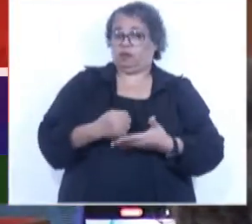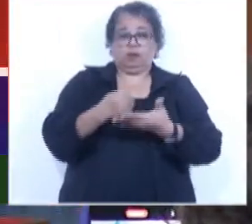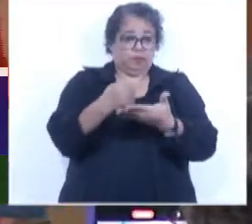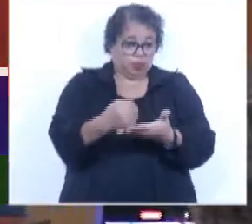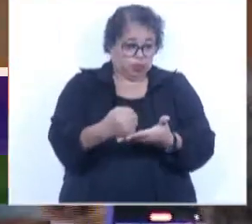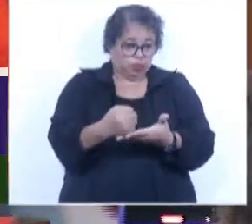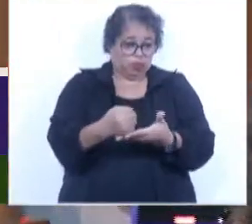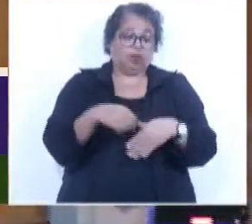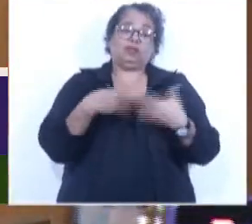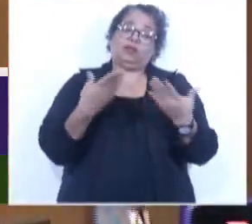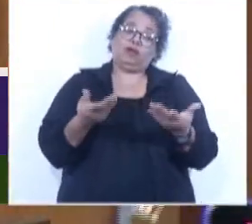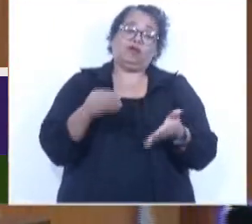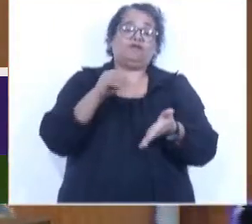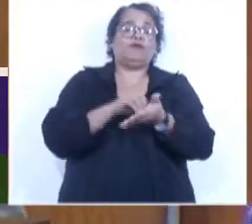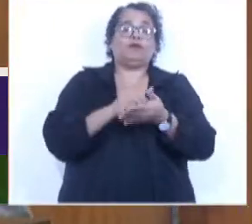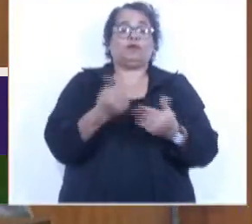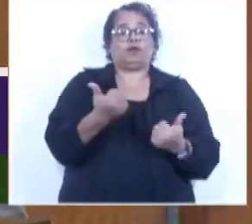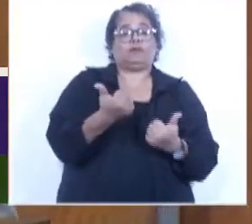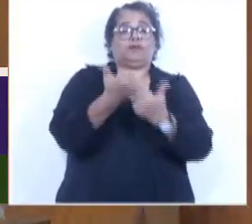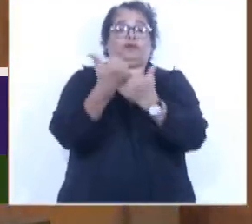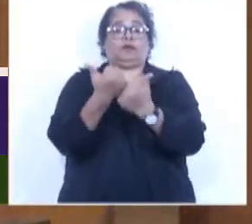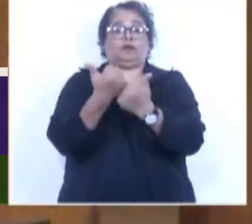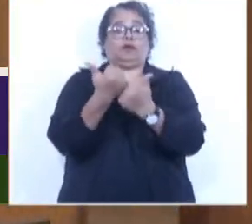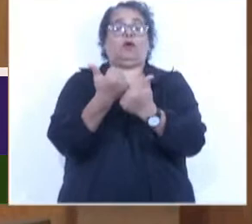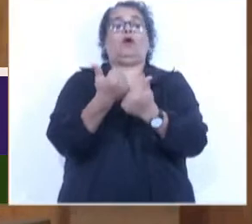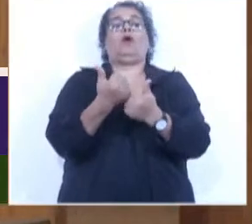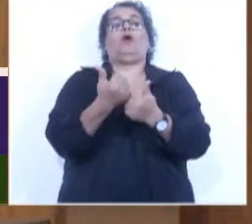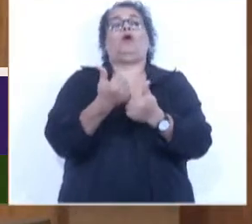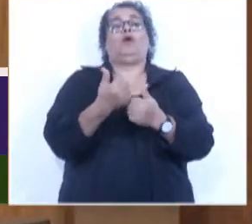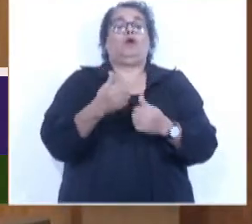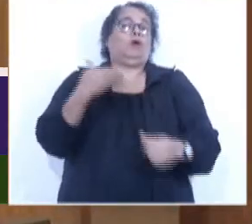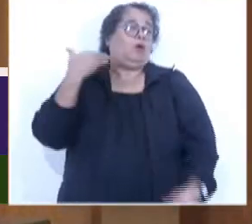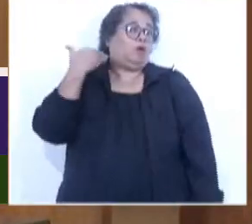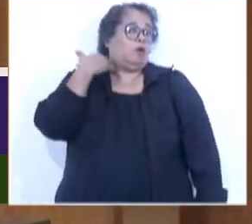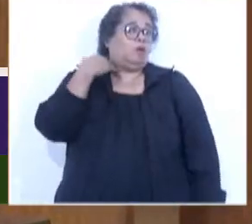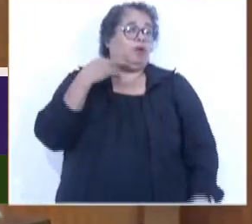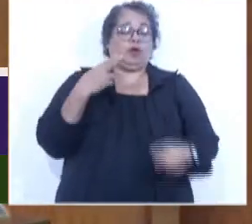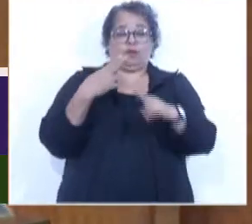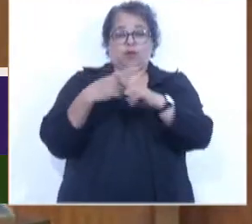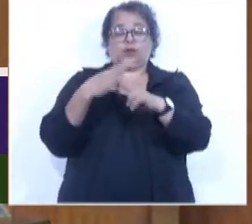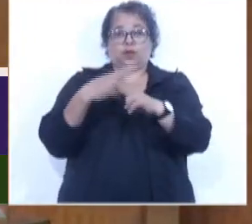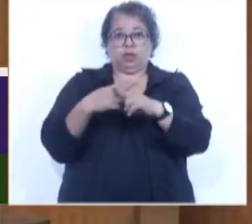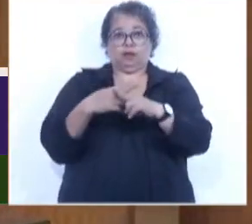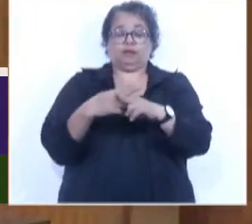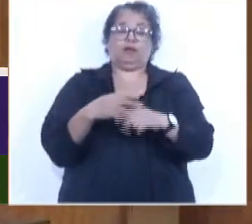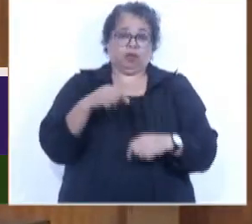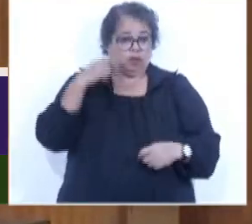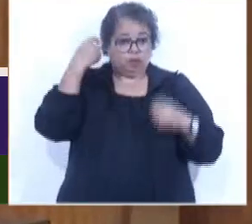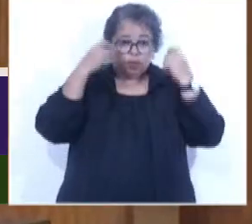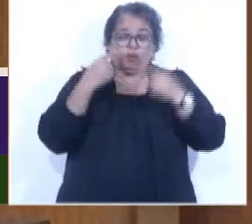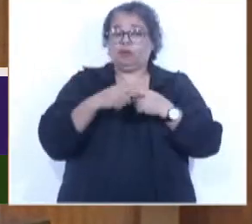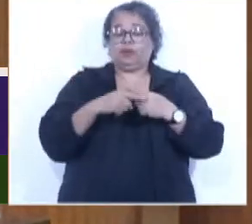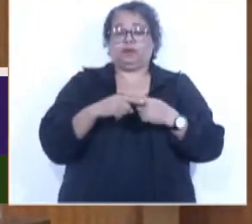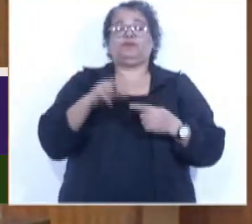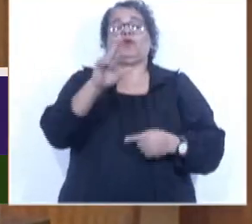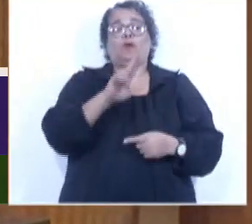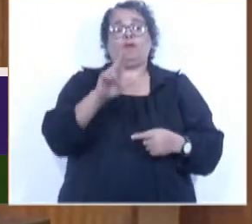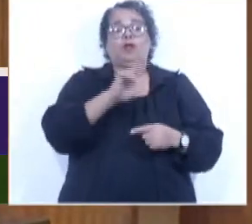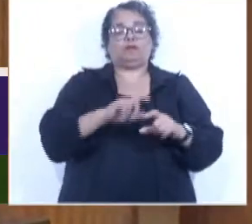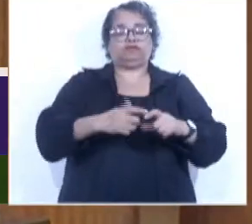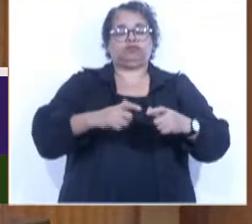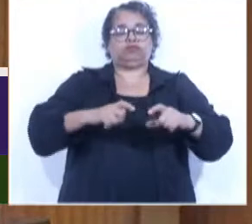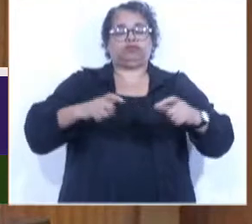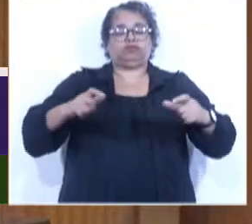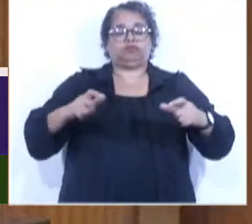possível essas parcerias com a Caixa Econômica enfim e eu tenho ficado muito preocupado porque o Uberlândia tá só crescendo nós temos aí um déficit de mais de 40